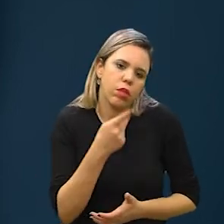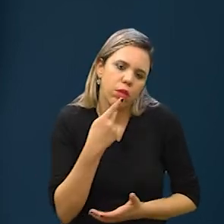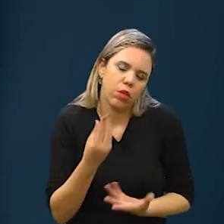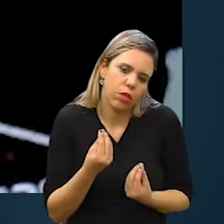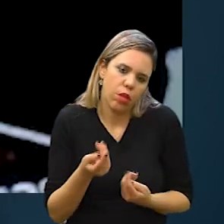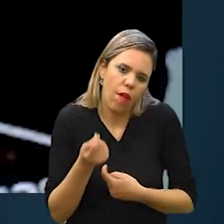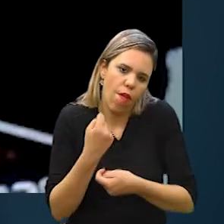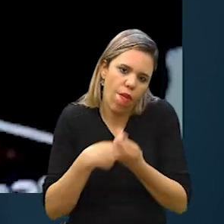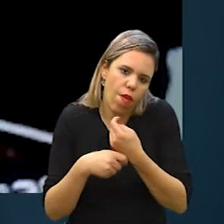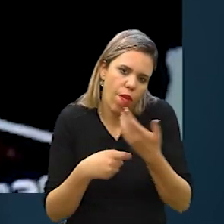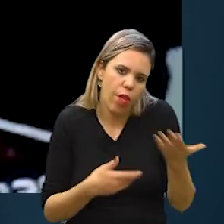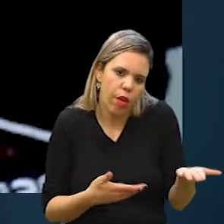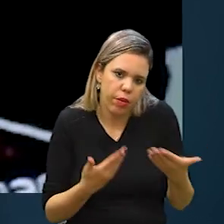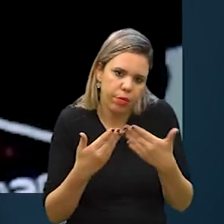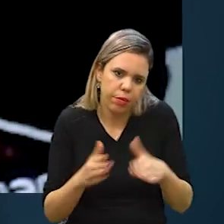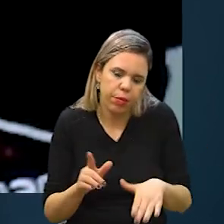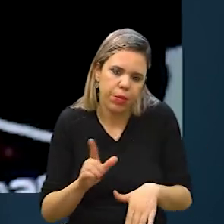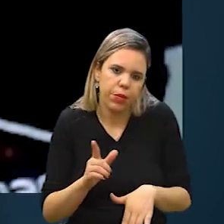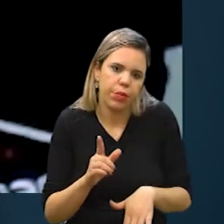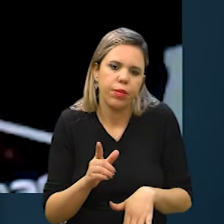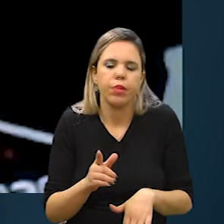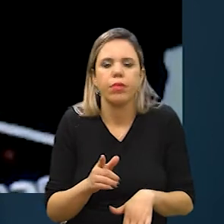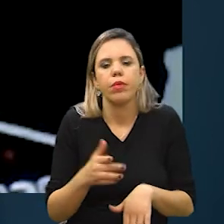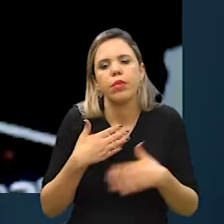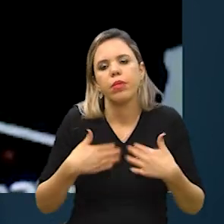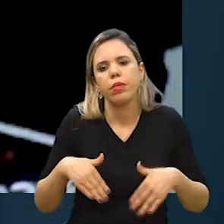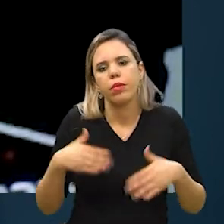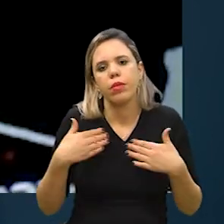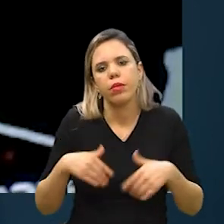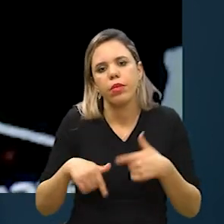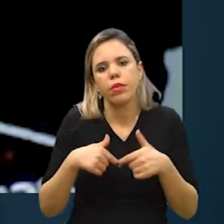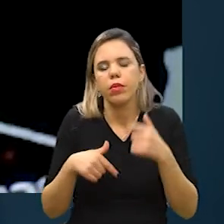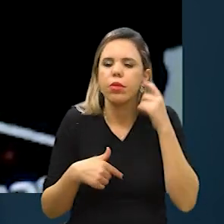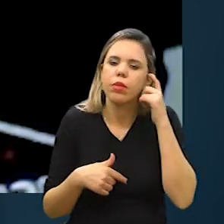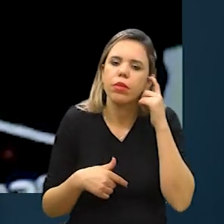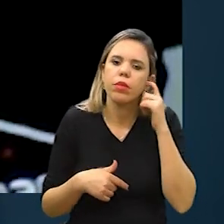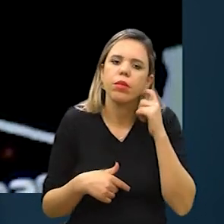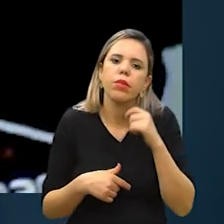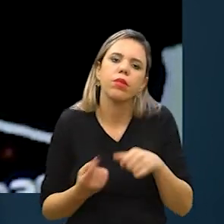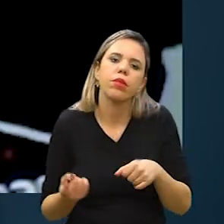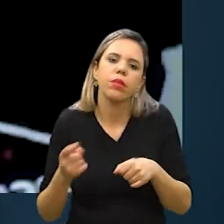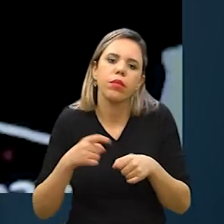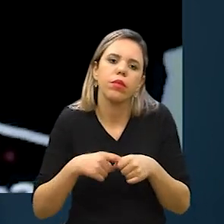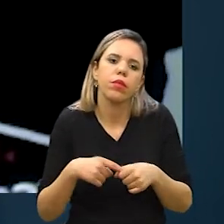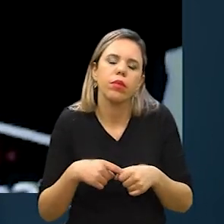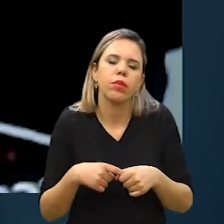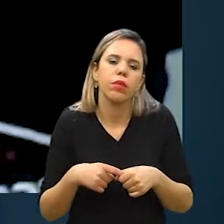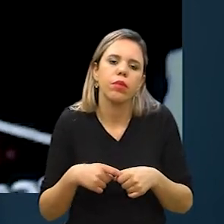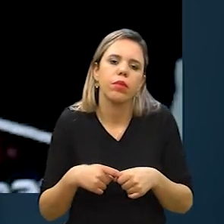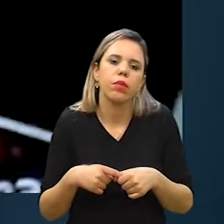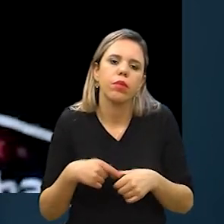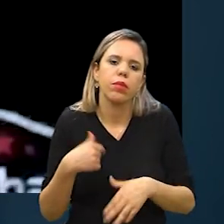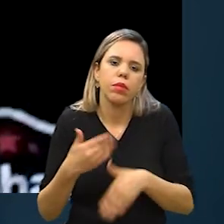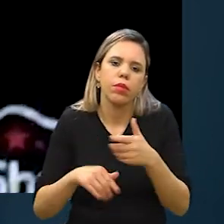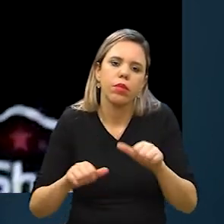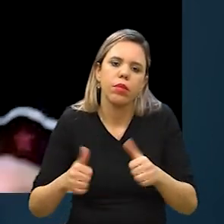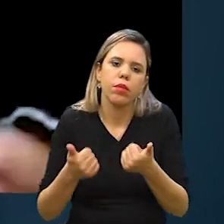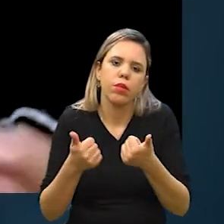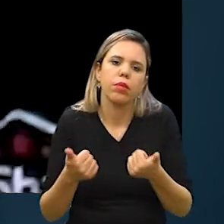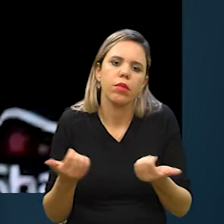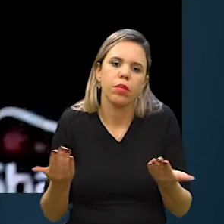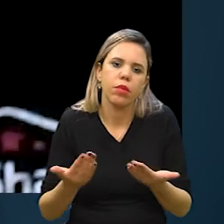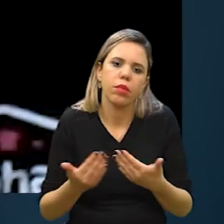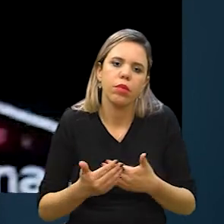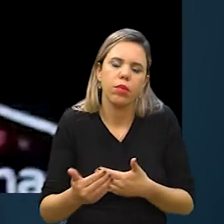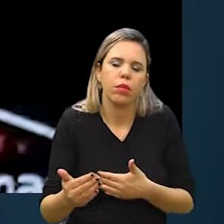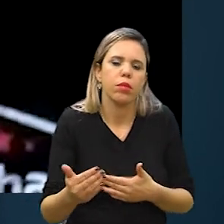assim, claramente, estando com o negócio aberto, é mais tranquilo de se trabalhar. As coisas ainda não retomaram o perfil normal, mas estão numa caminhada